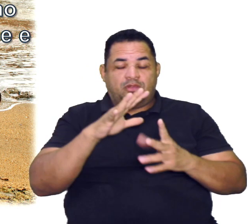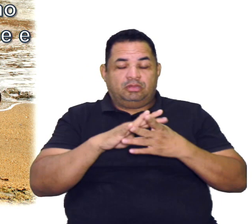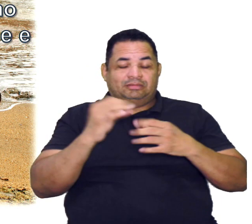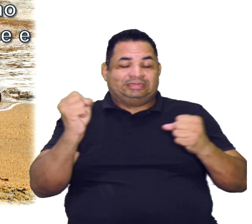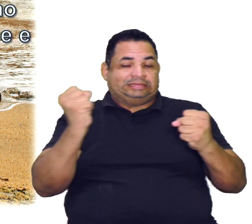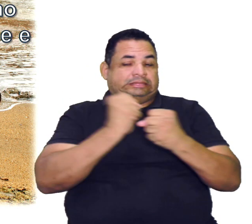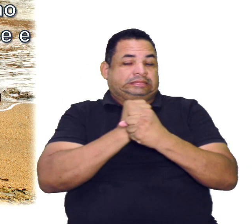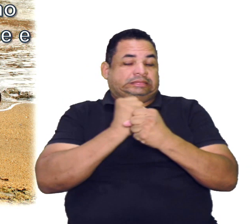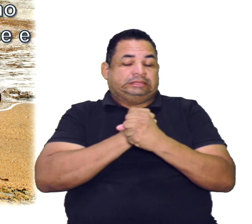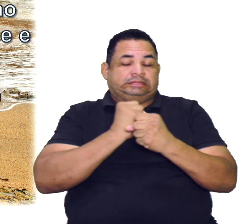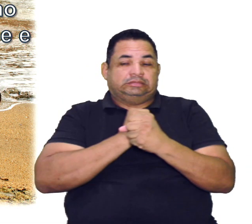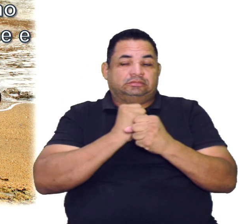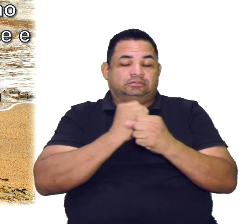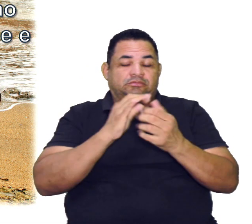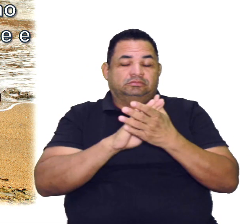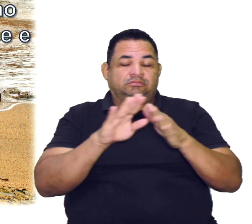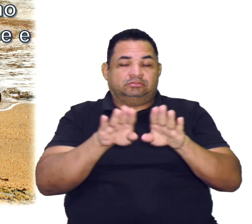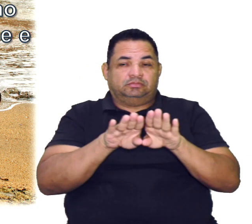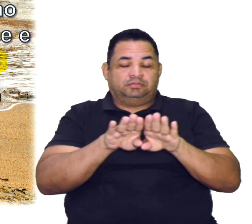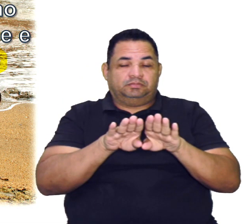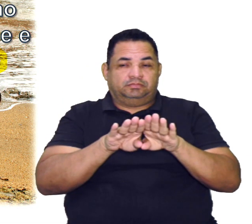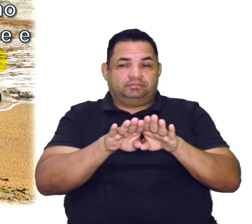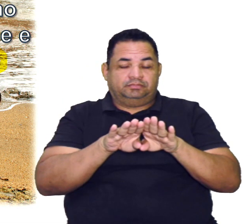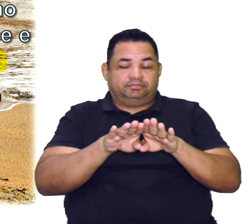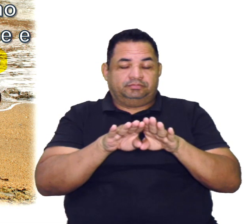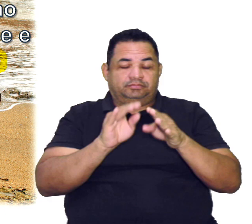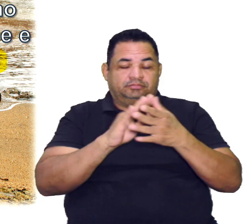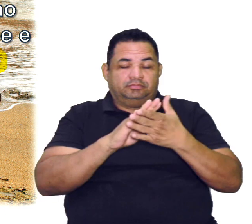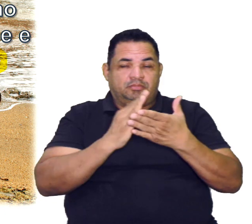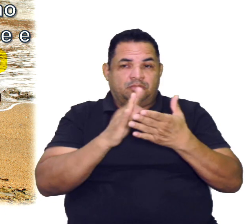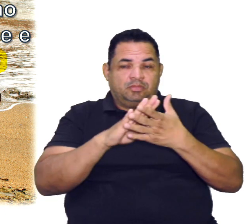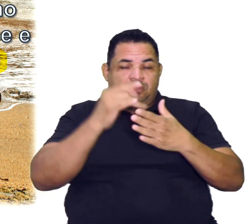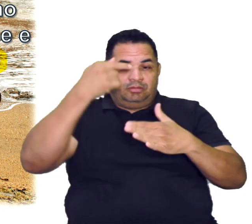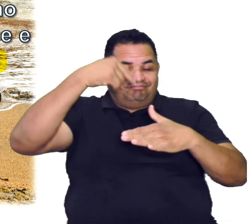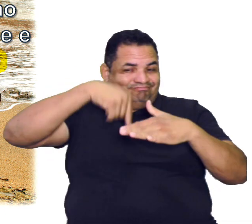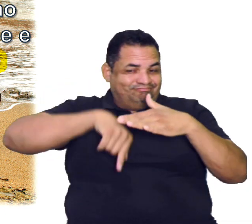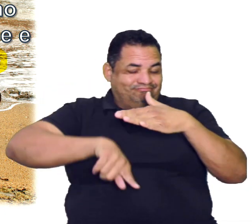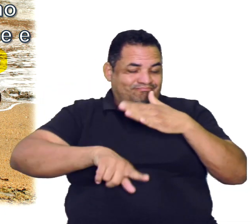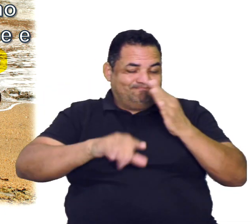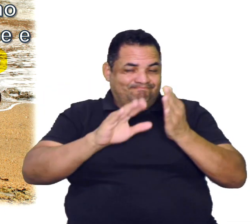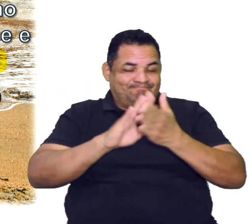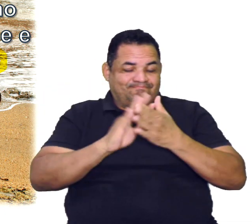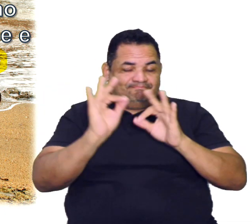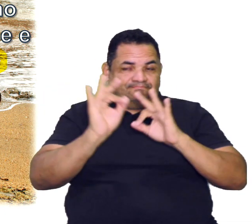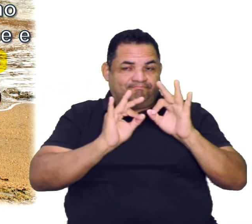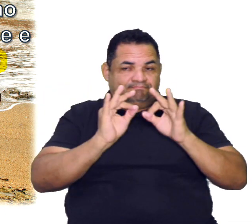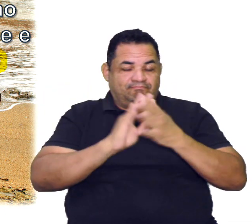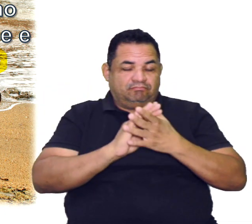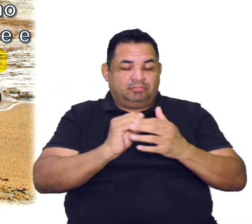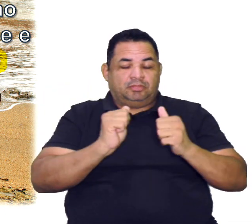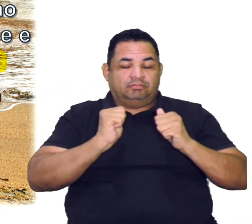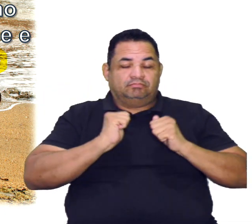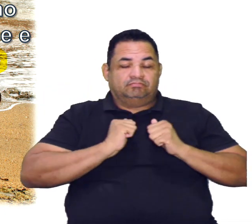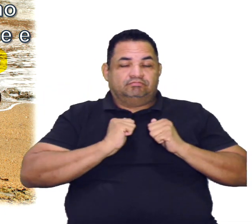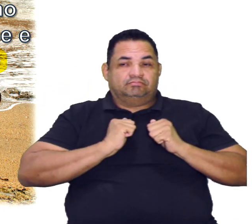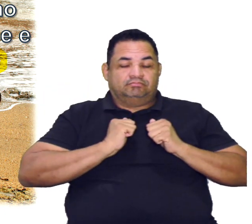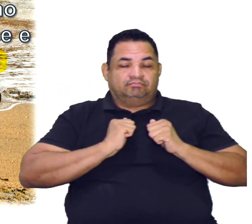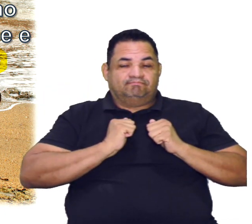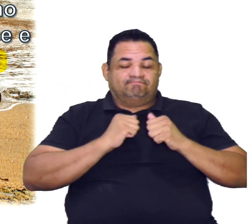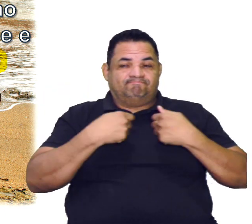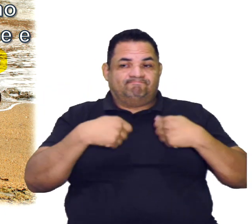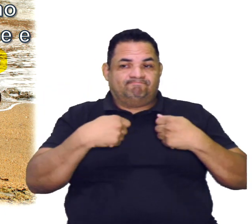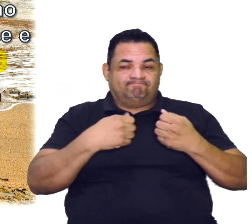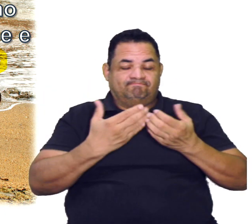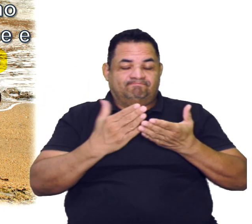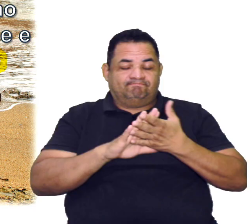a um estresse e esse estresse me afunde aí na questão do sedentarismo. Então, a